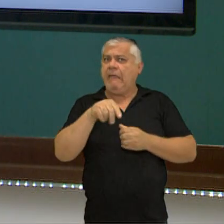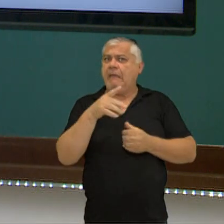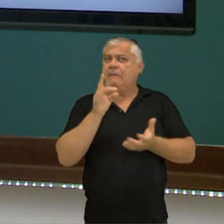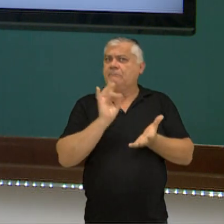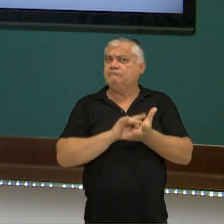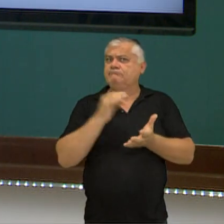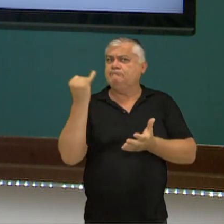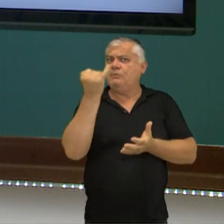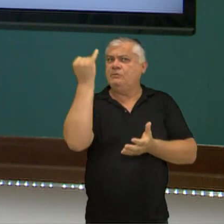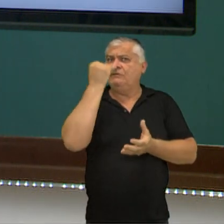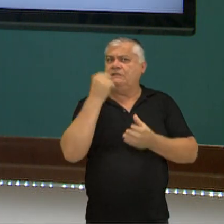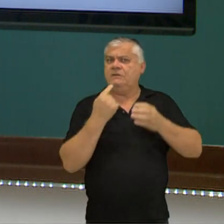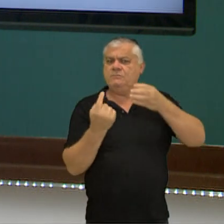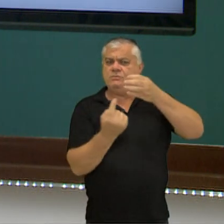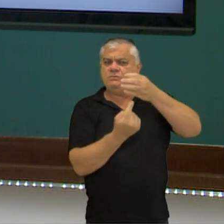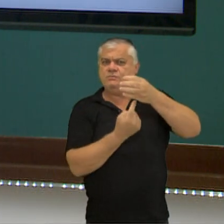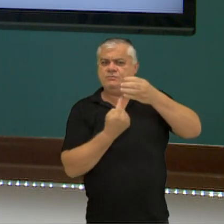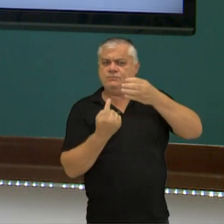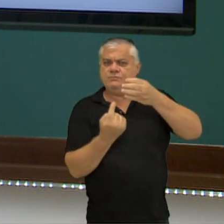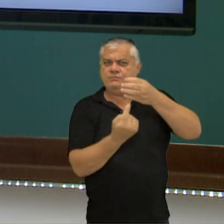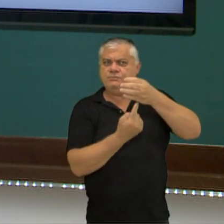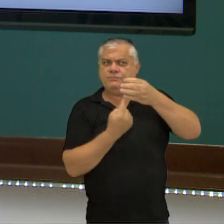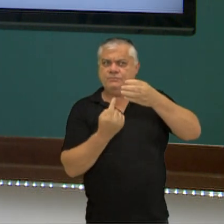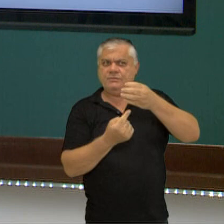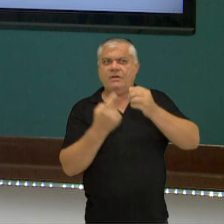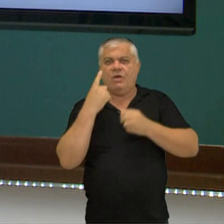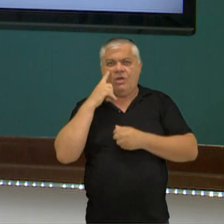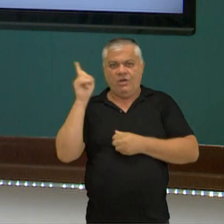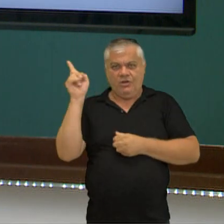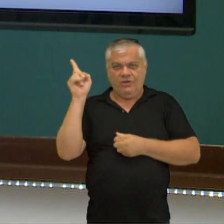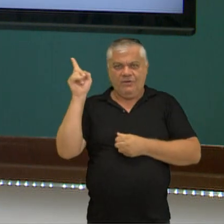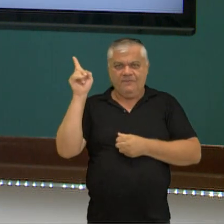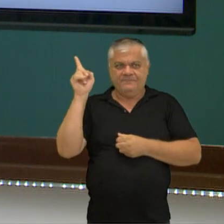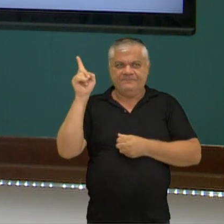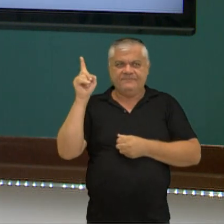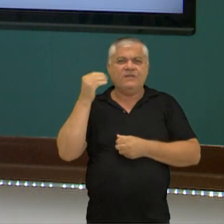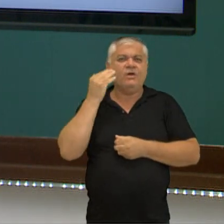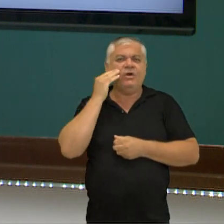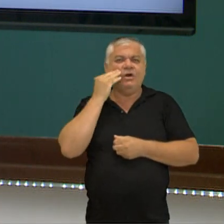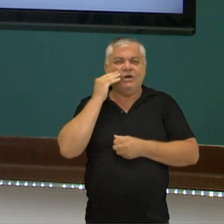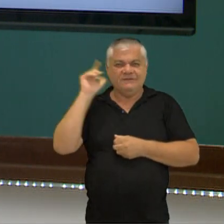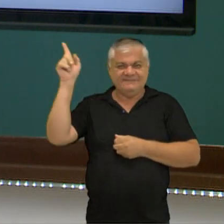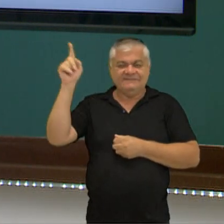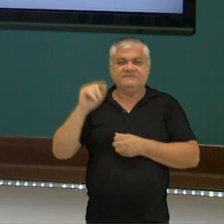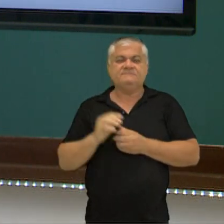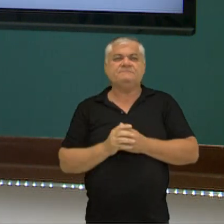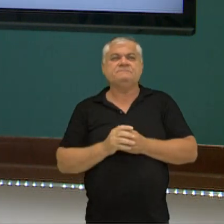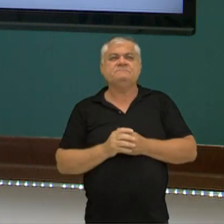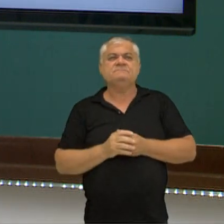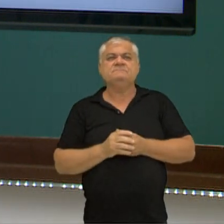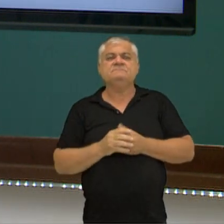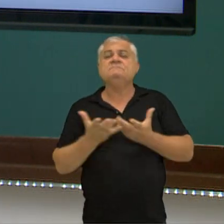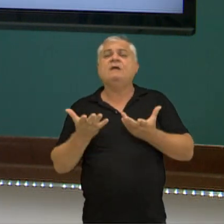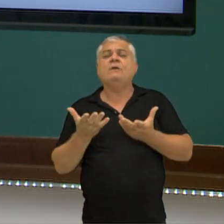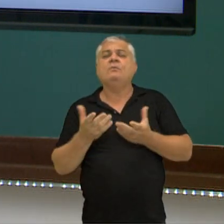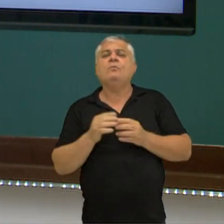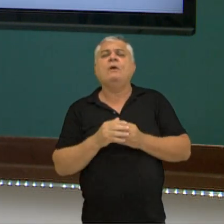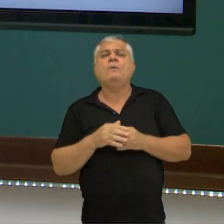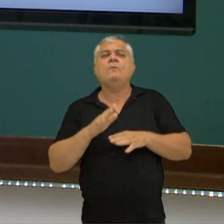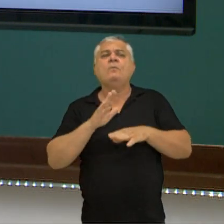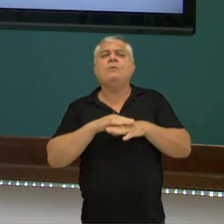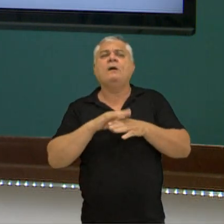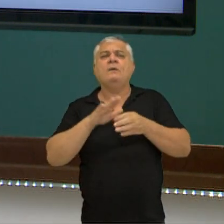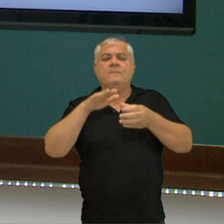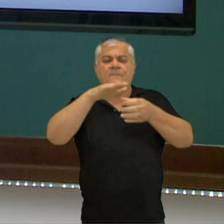seja, ele gira em torno de um eixo. Vou voltar ao slide para falar. Qual é a figura